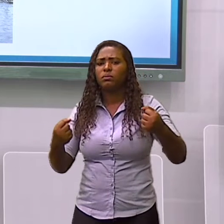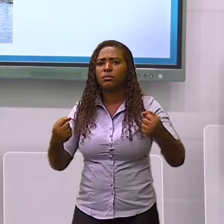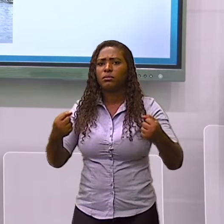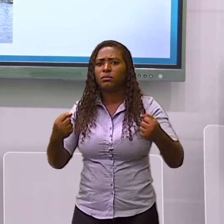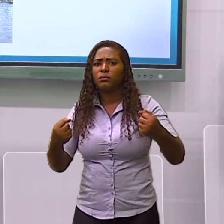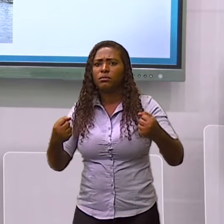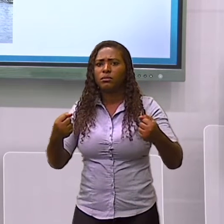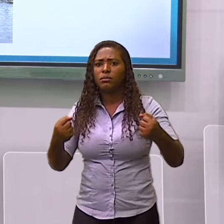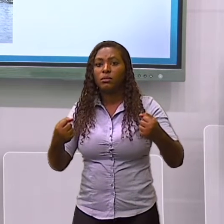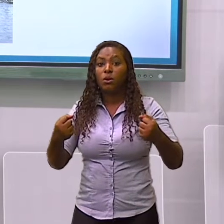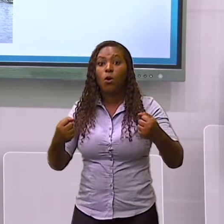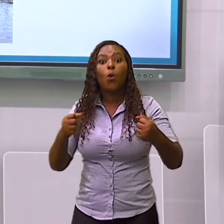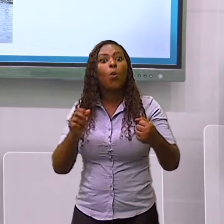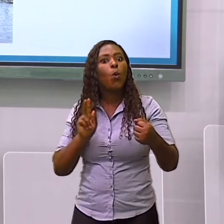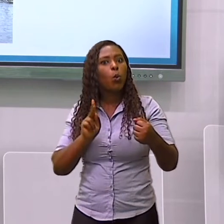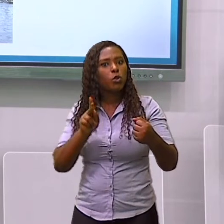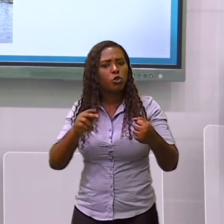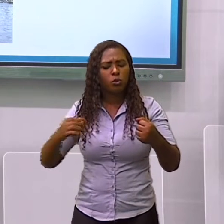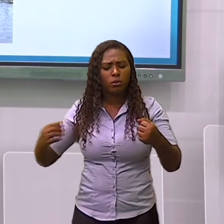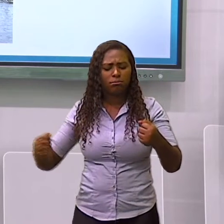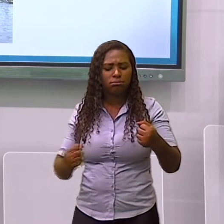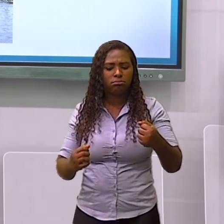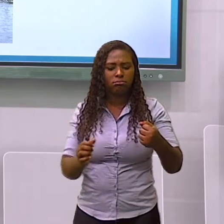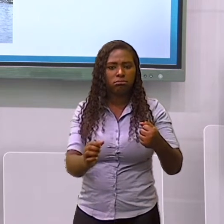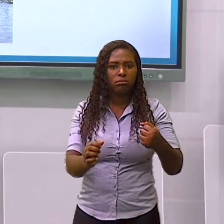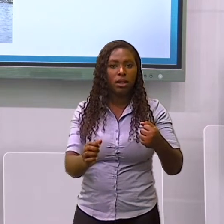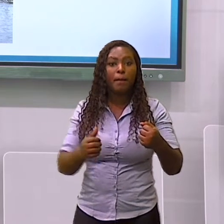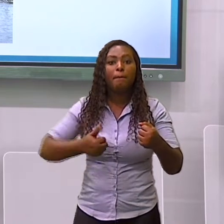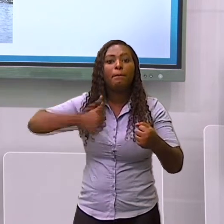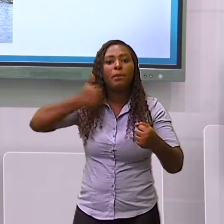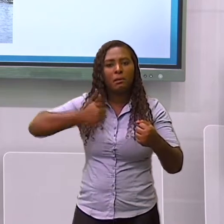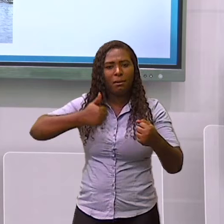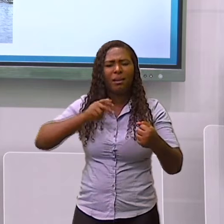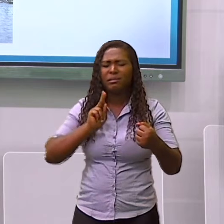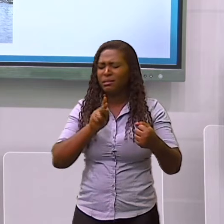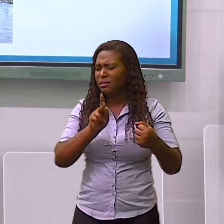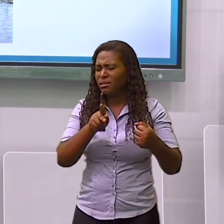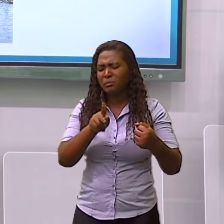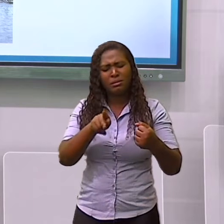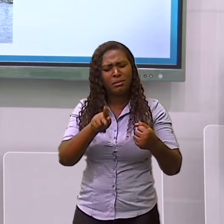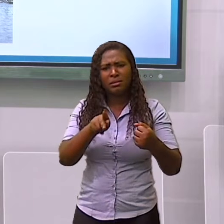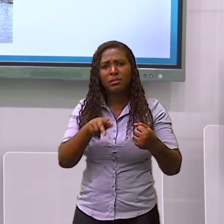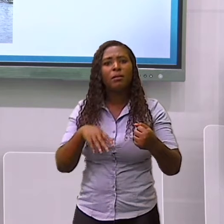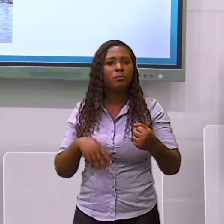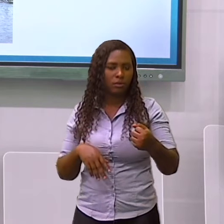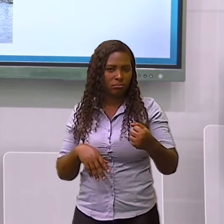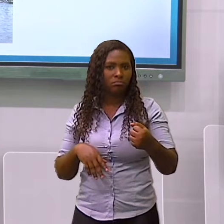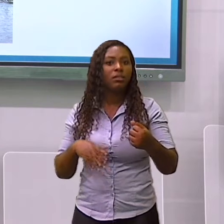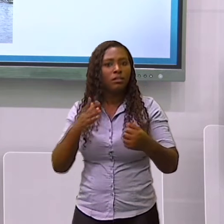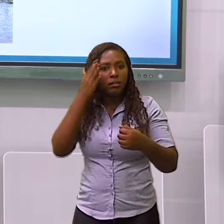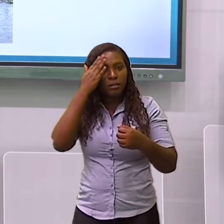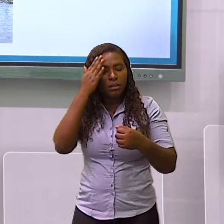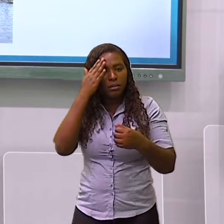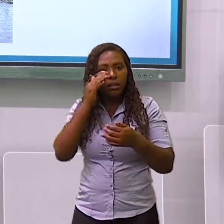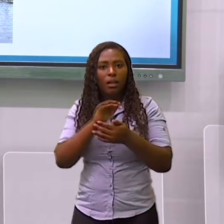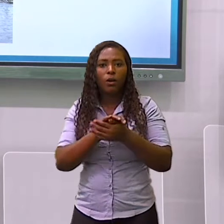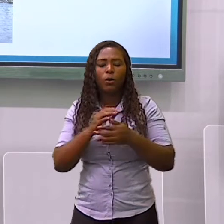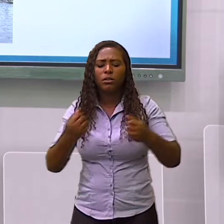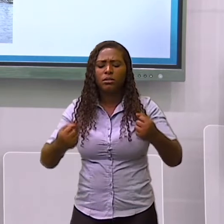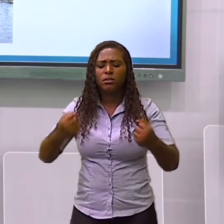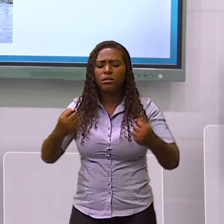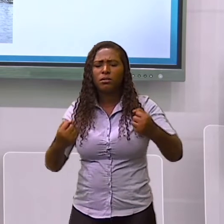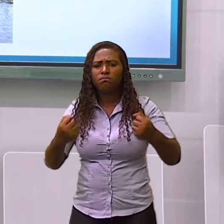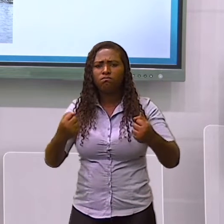vai manter a força do carro durante todo o percurso alagado. E dirija com a